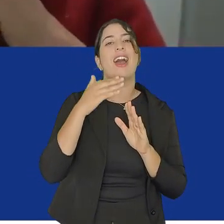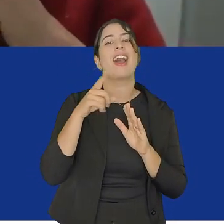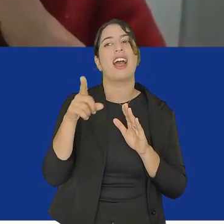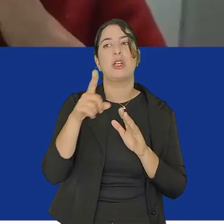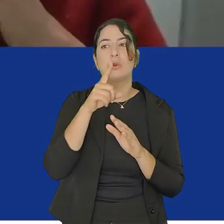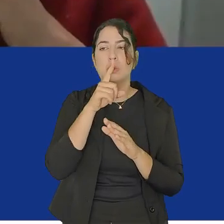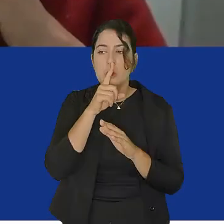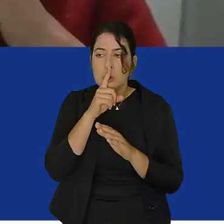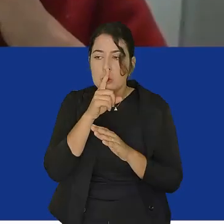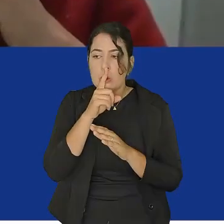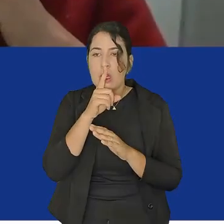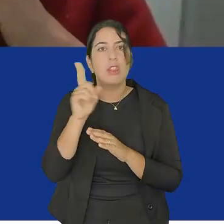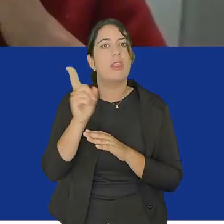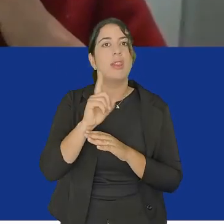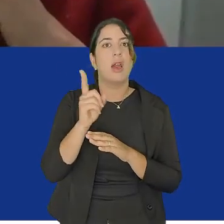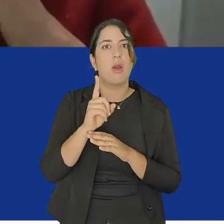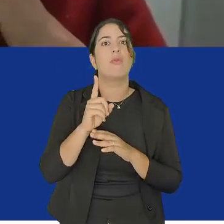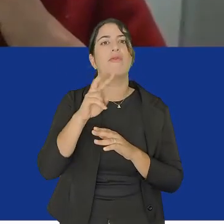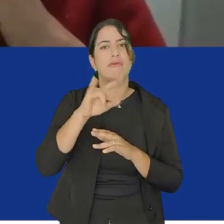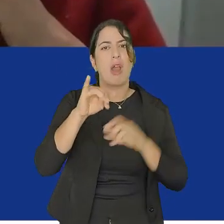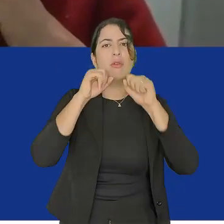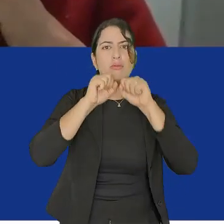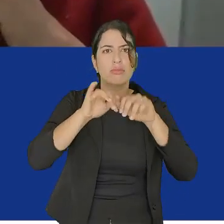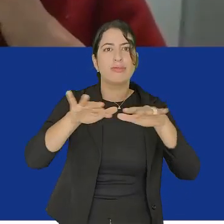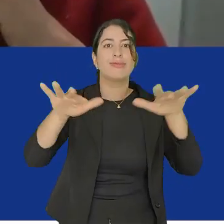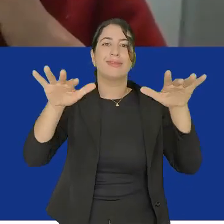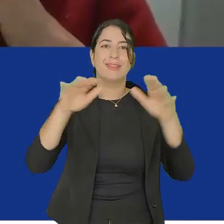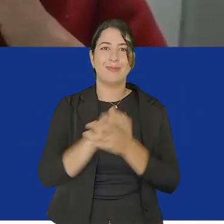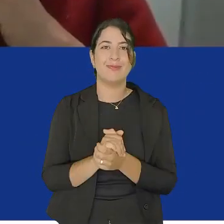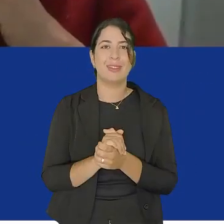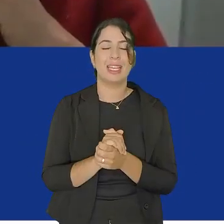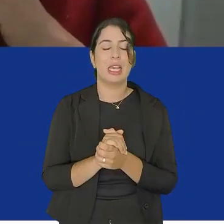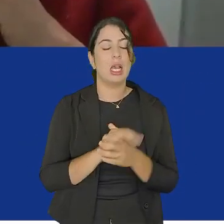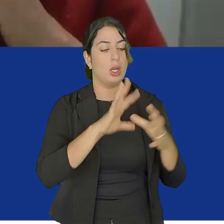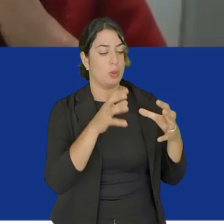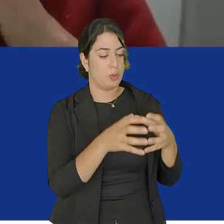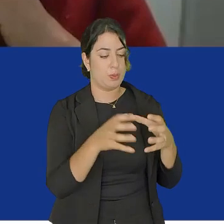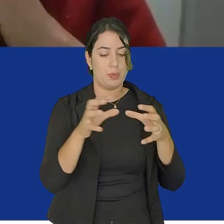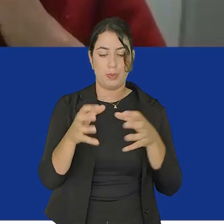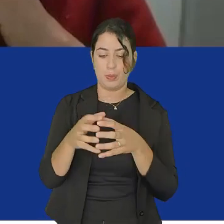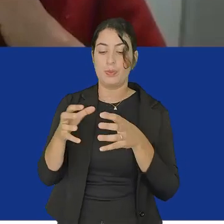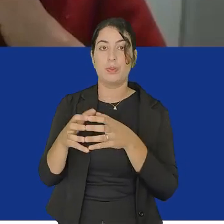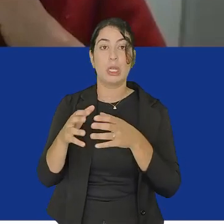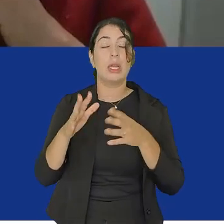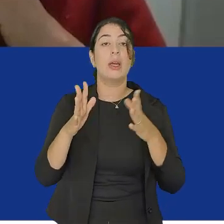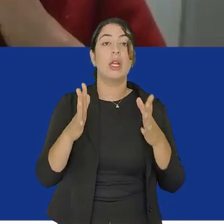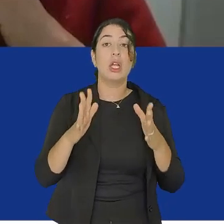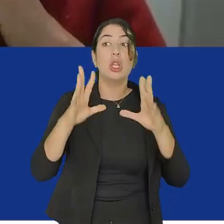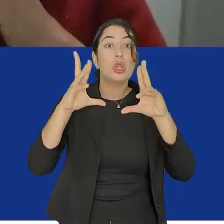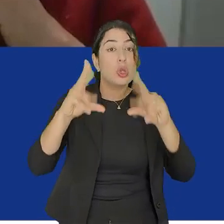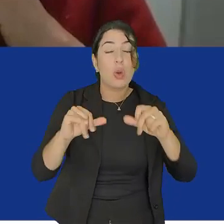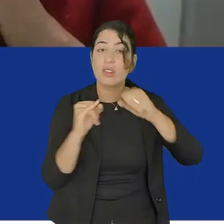legitimado, onde se pode falar sobre isso. As comissões, e não só as comissões, mas toda a instituição tem